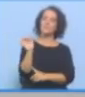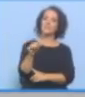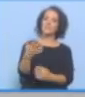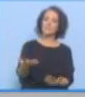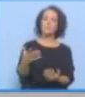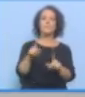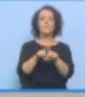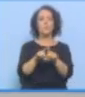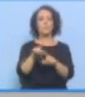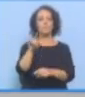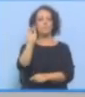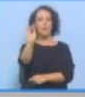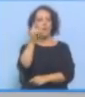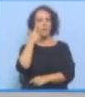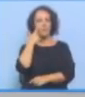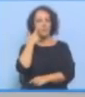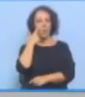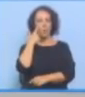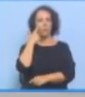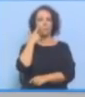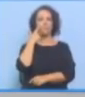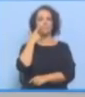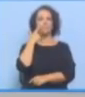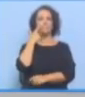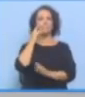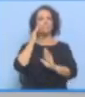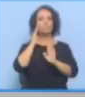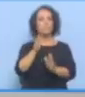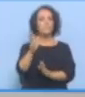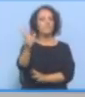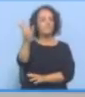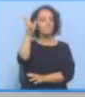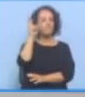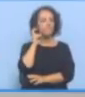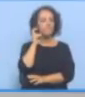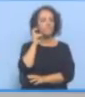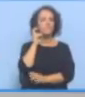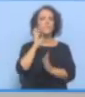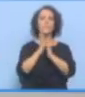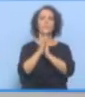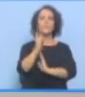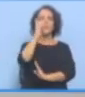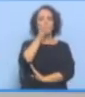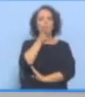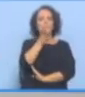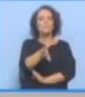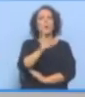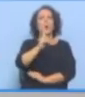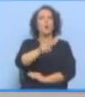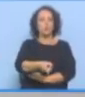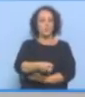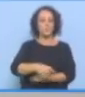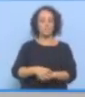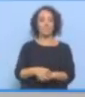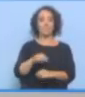chamada de atenção para a escuta da palavra de Deus. Um tema